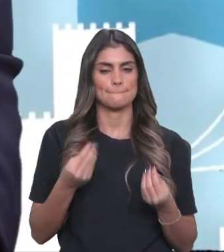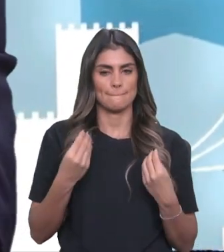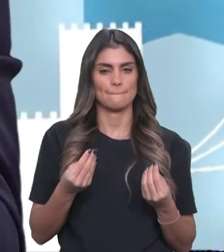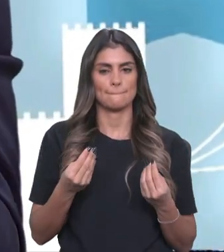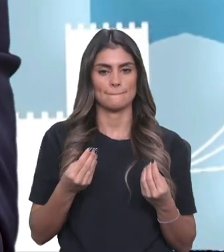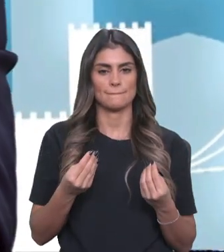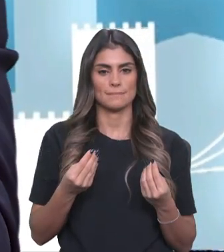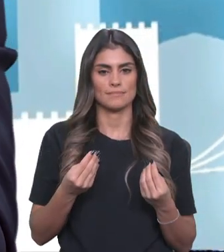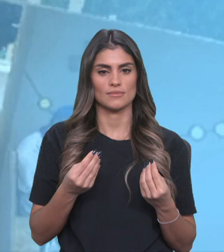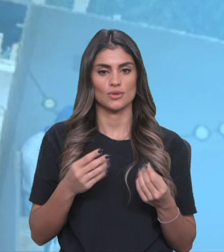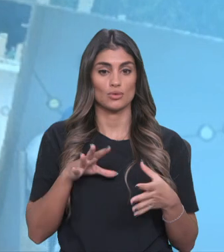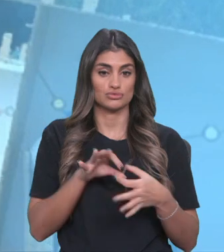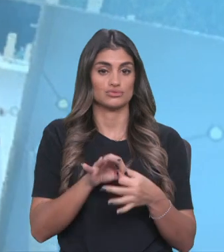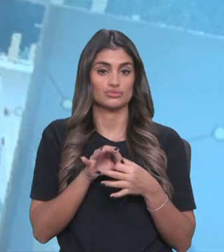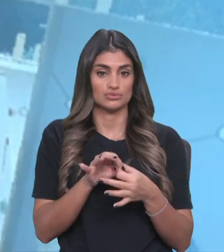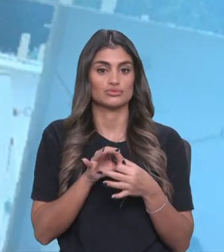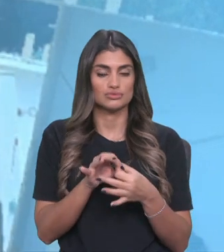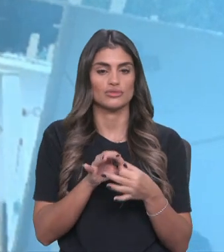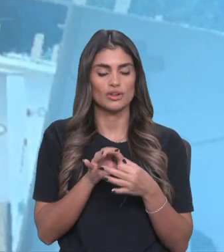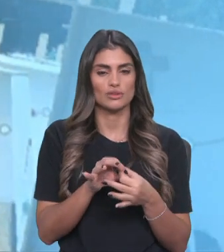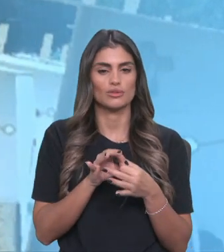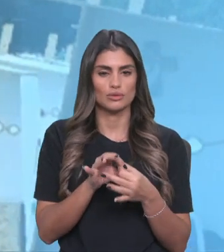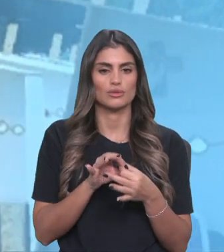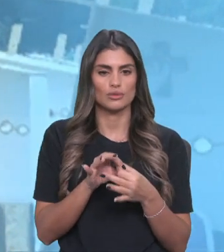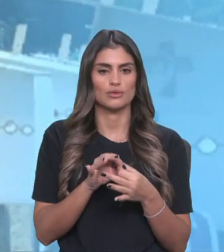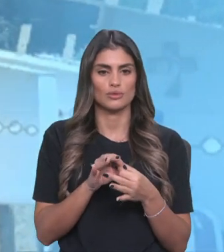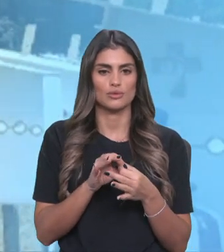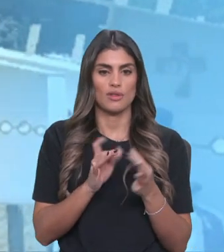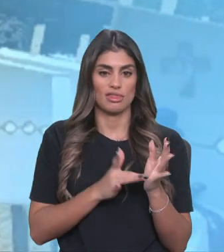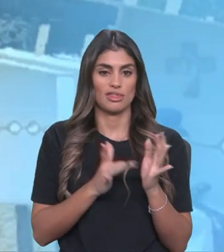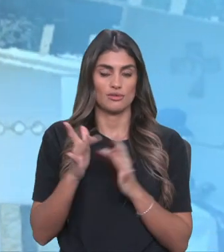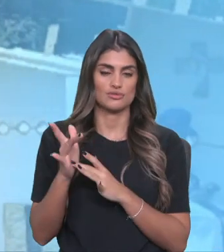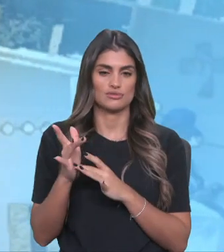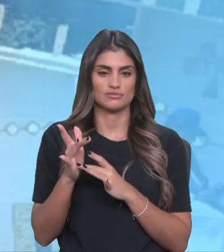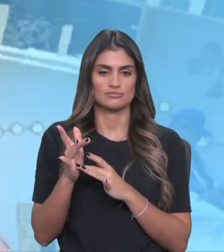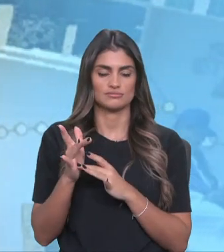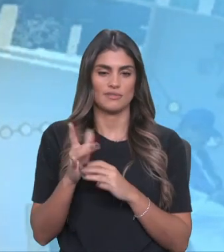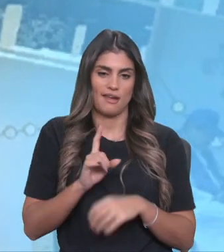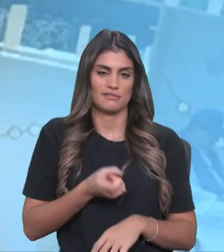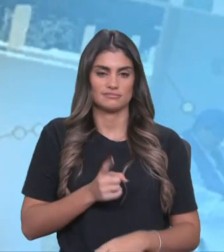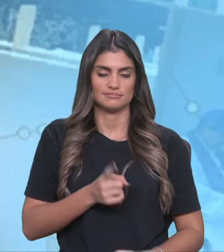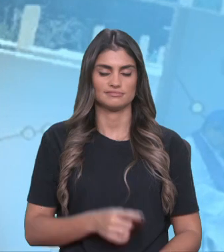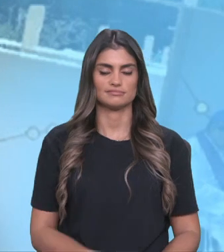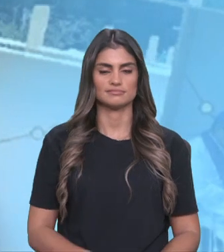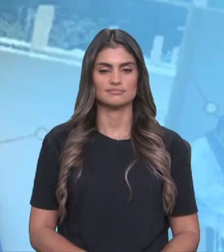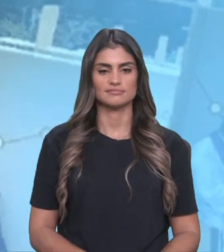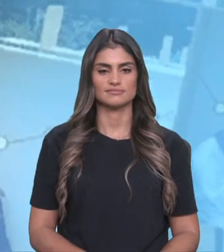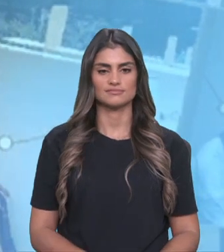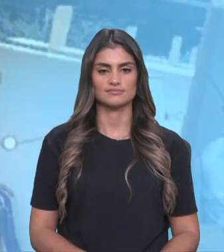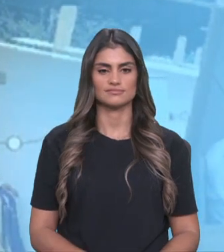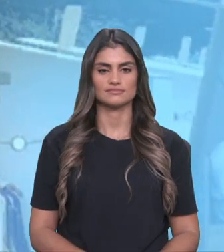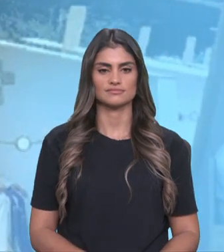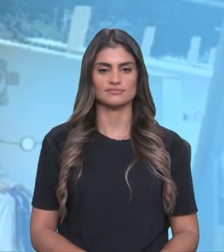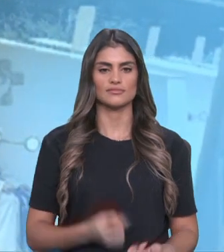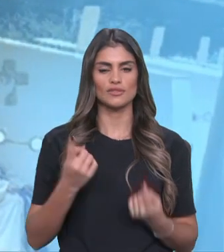a Eucaristia é o sacramento dos sacramentos para esse tal encontro. Em todo caso, por vezes